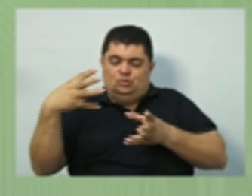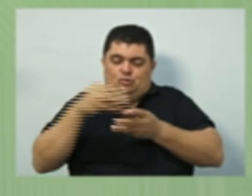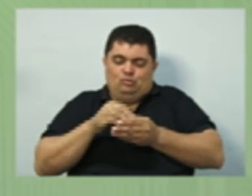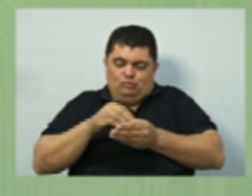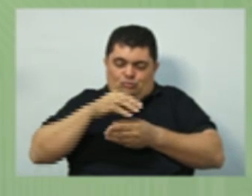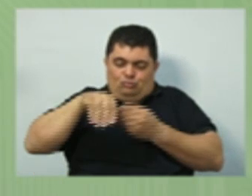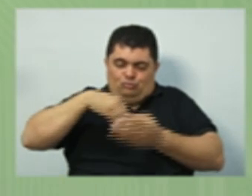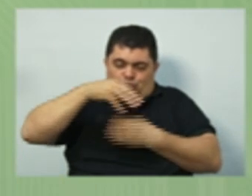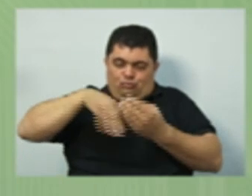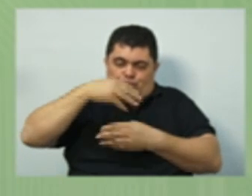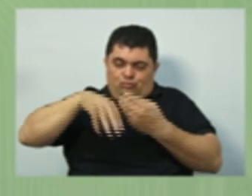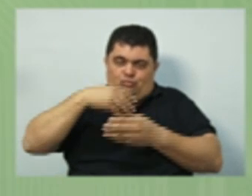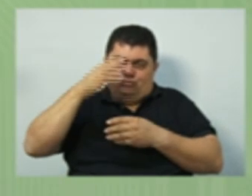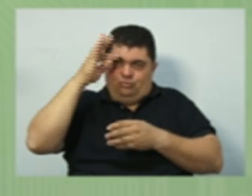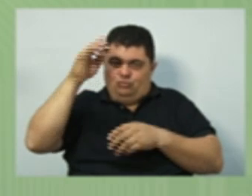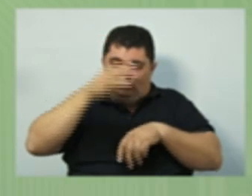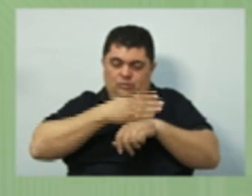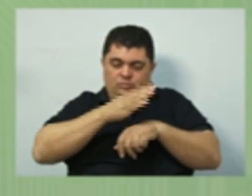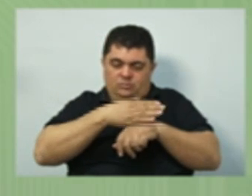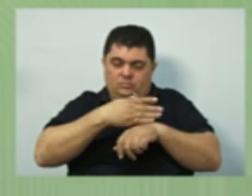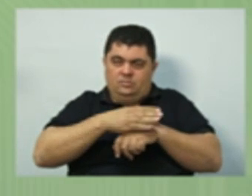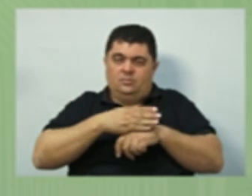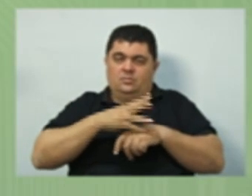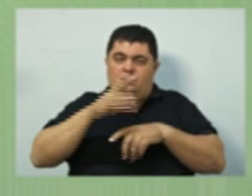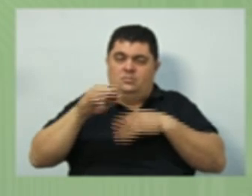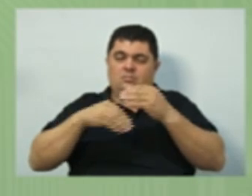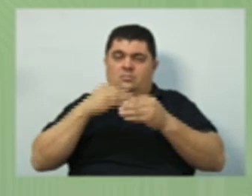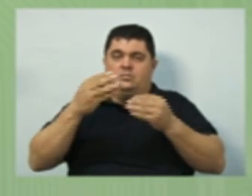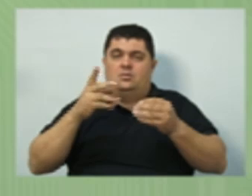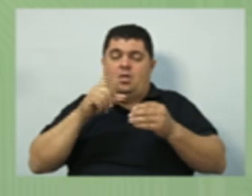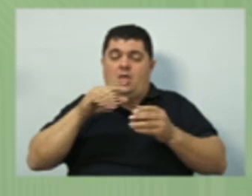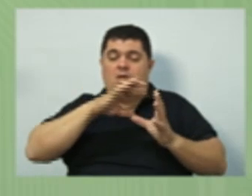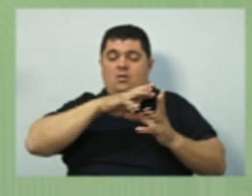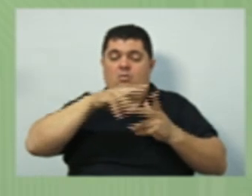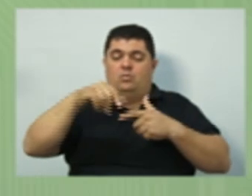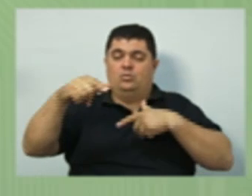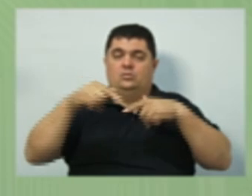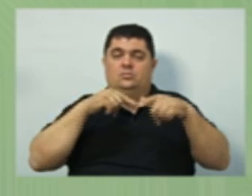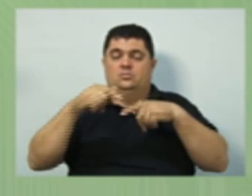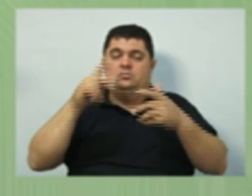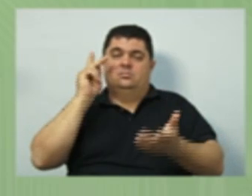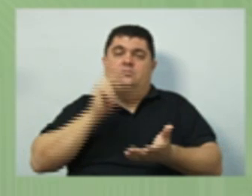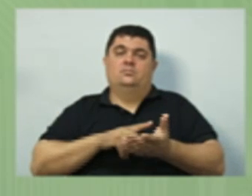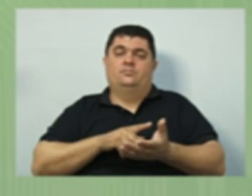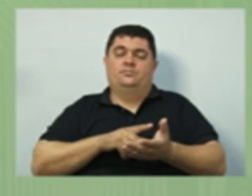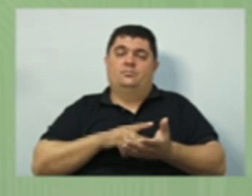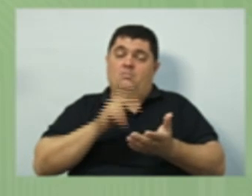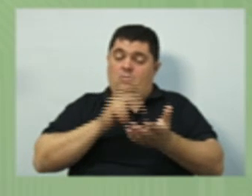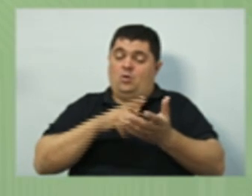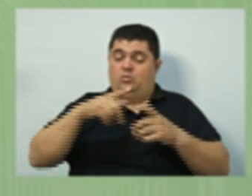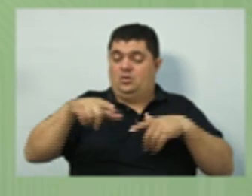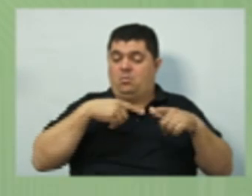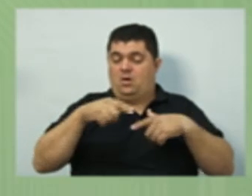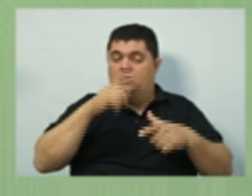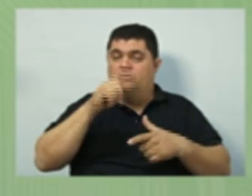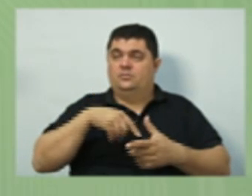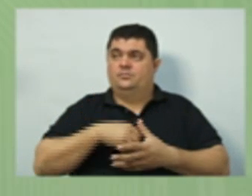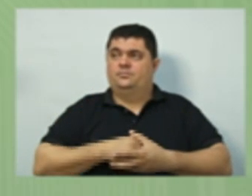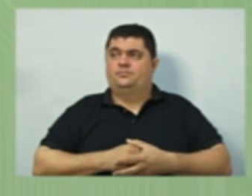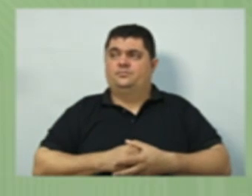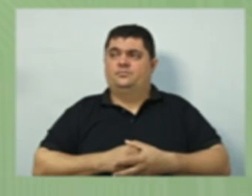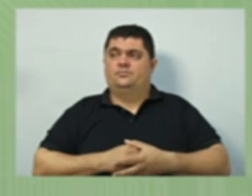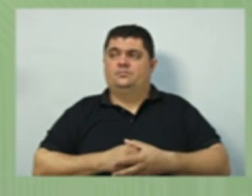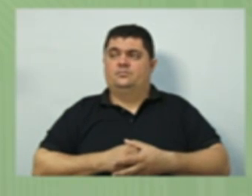elementos. Este liquidificador é o mundo do trabalho, ou melhor, o trabalho. Aqui na